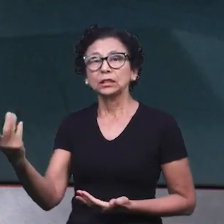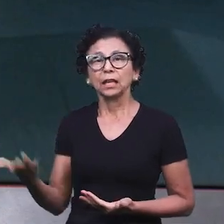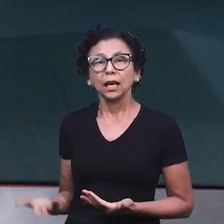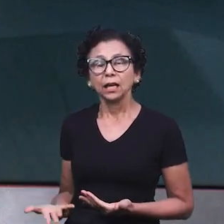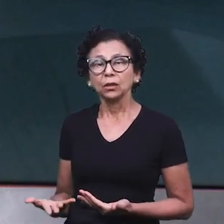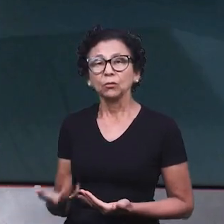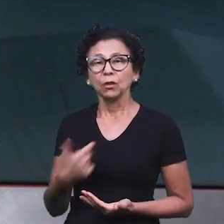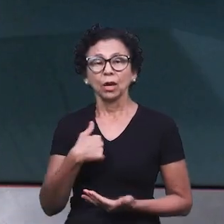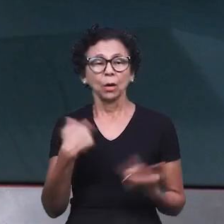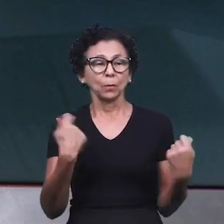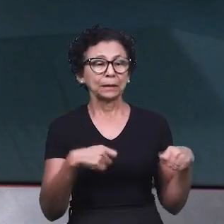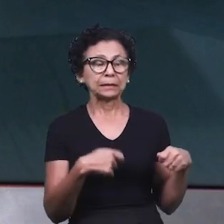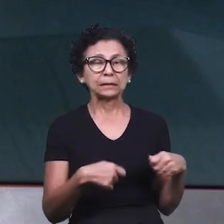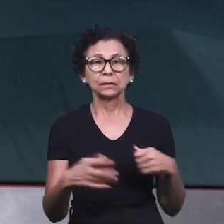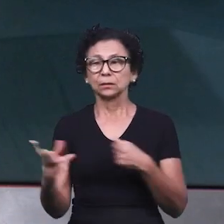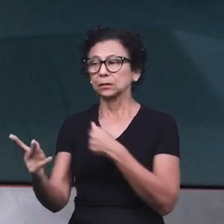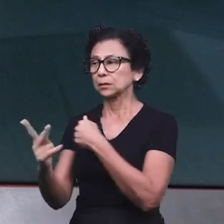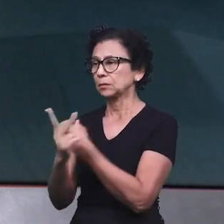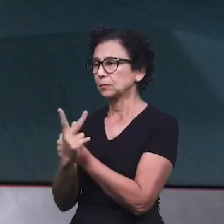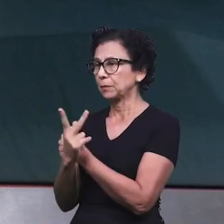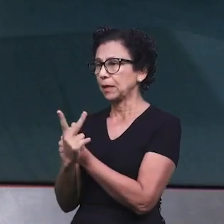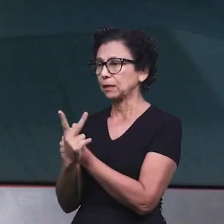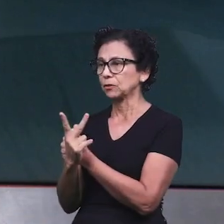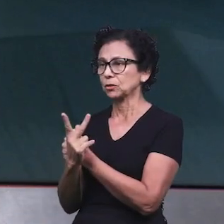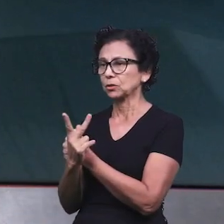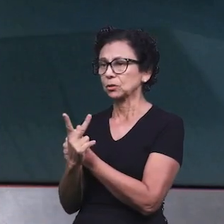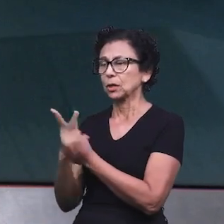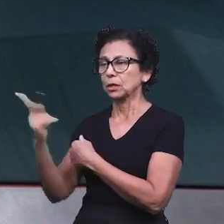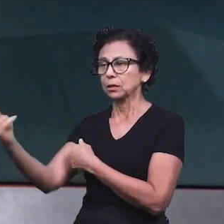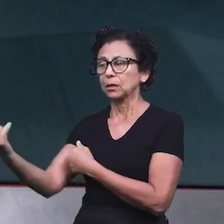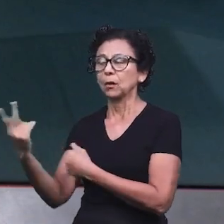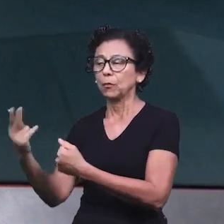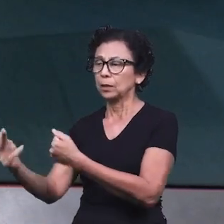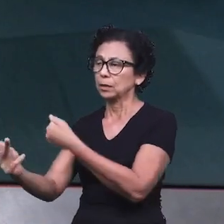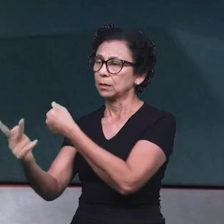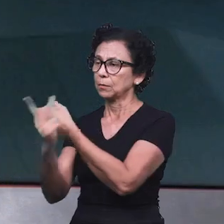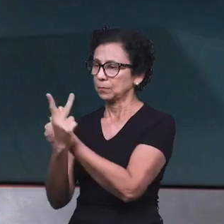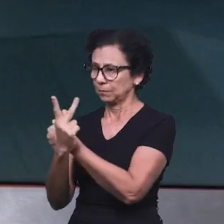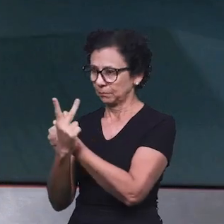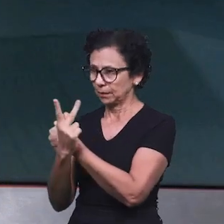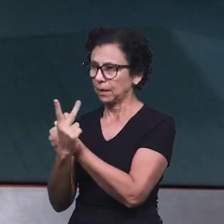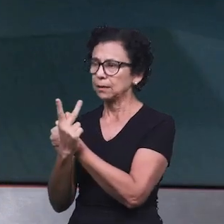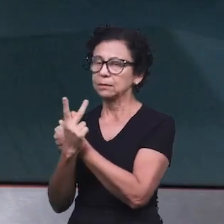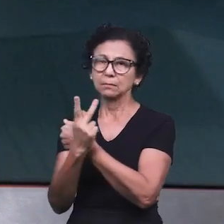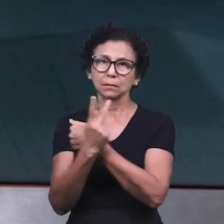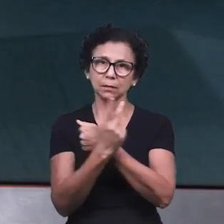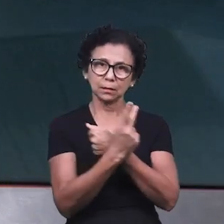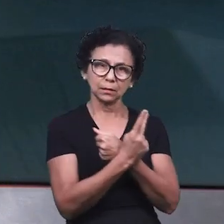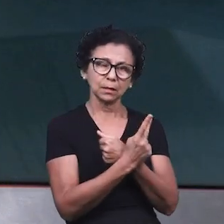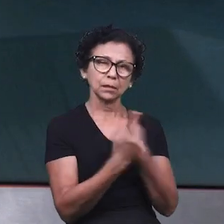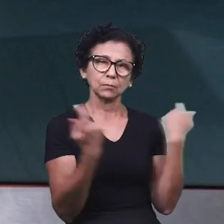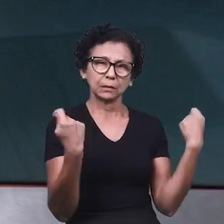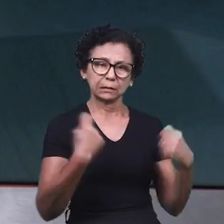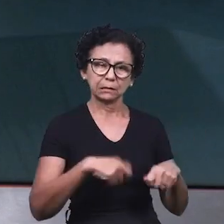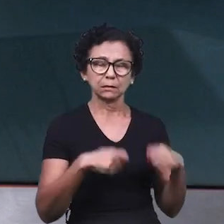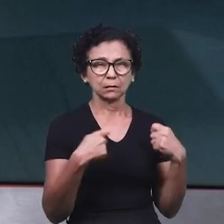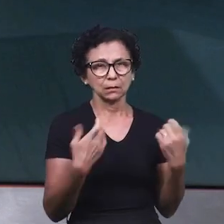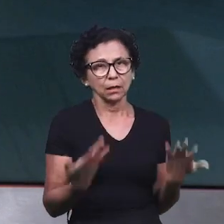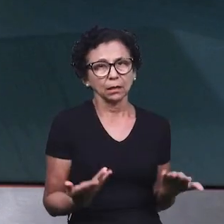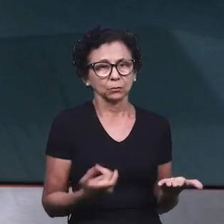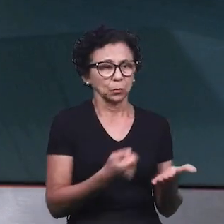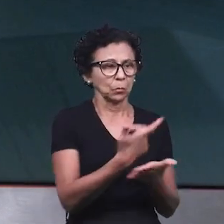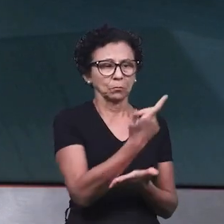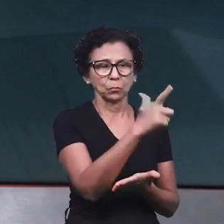a necessidade de adquirir alguma coisa. O que tem o dinheiro supre a necessidade de quem quer ou